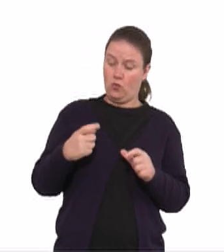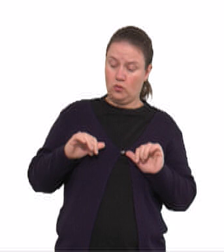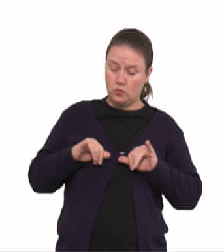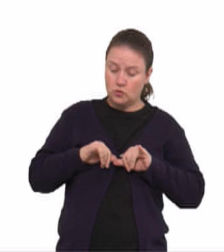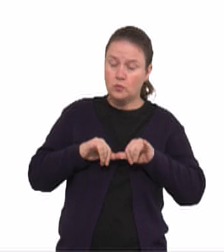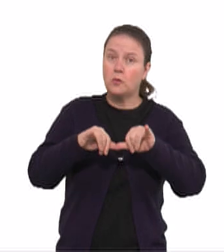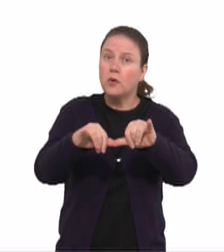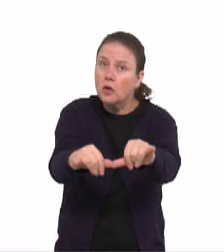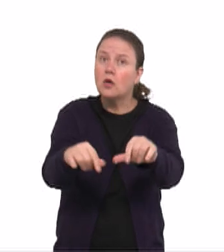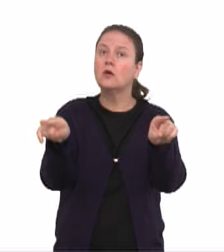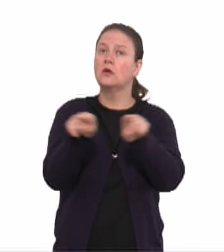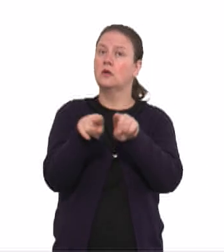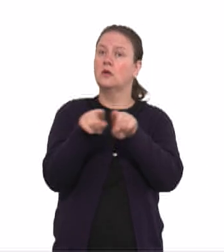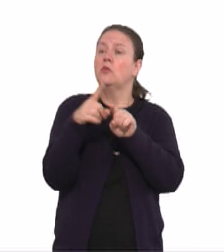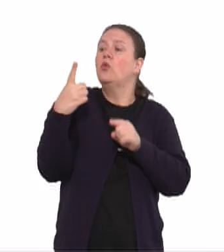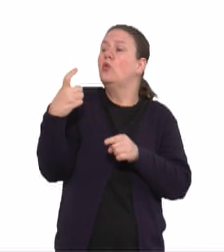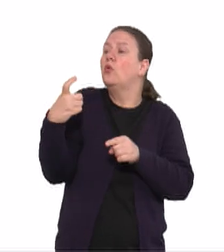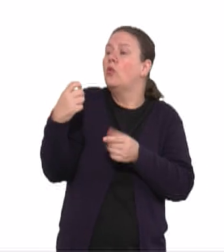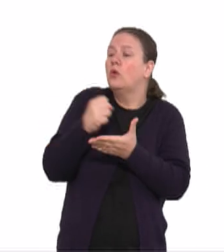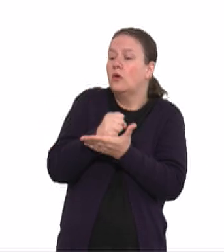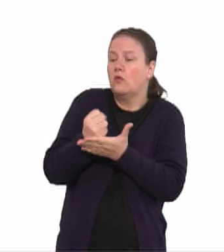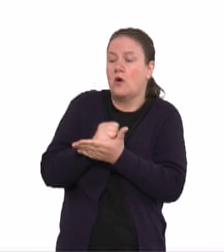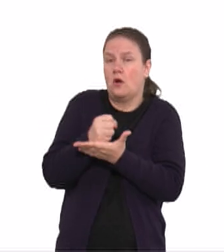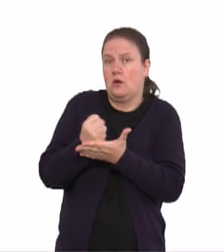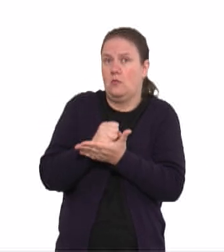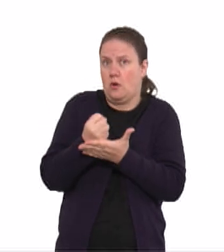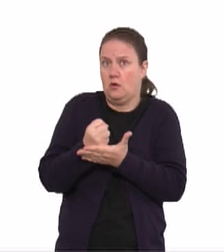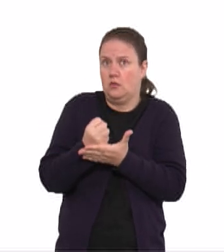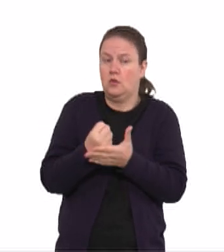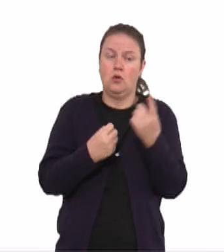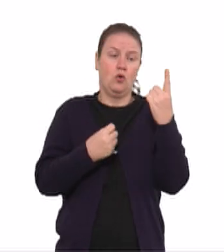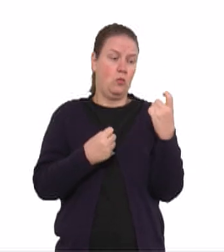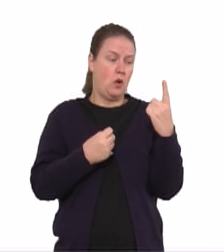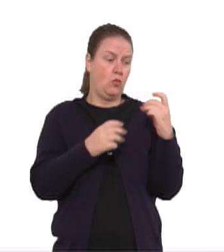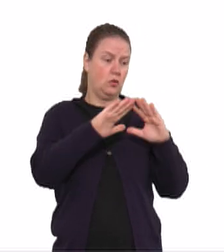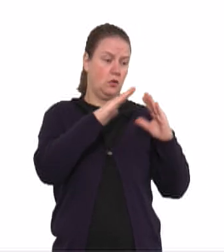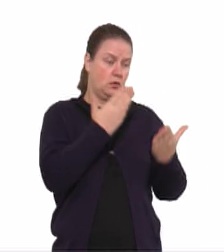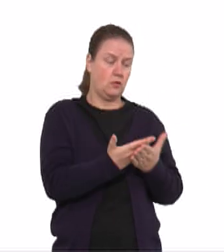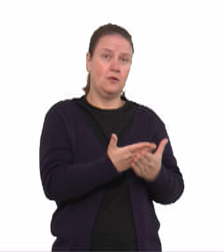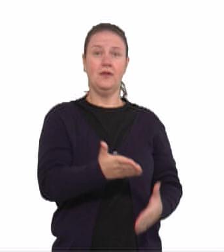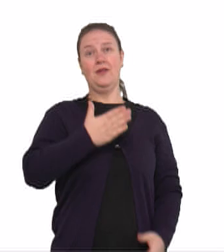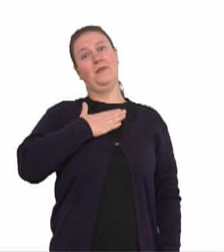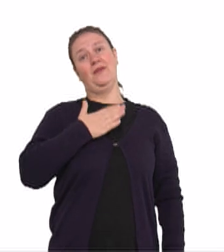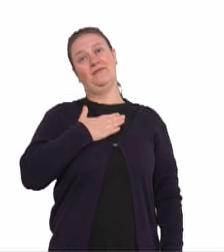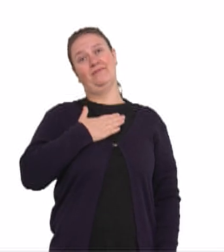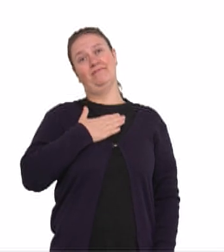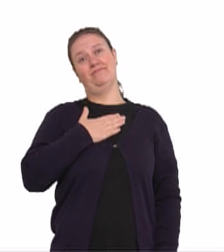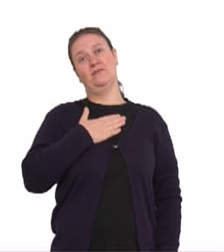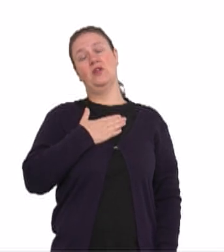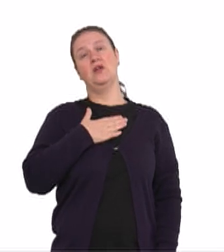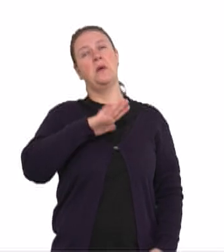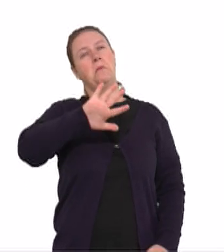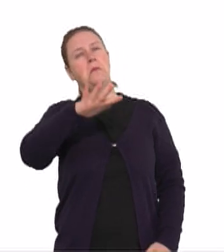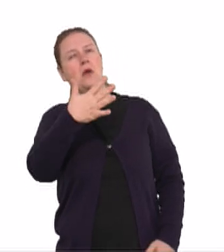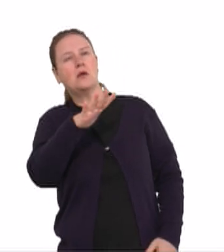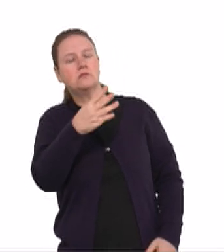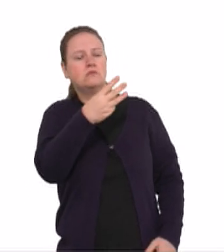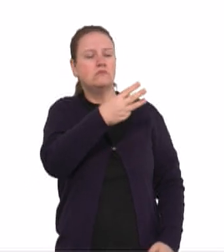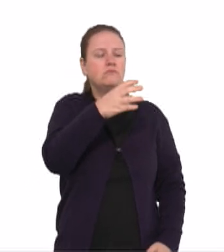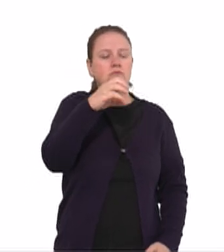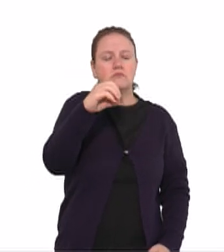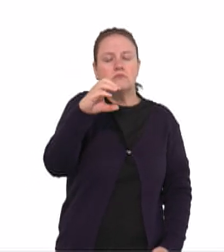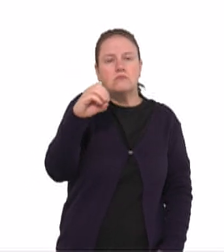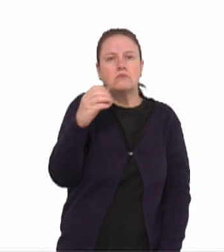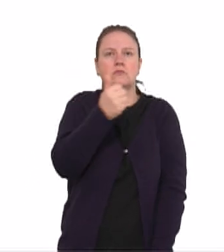uma farmácia e uma escola, a minha. Ela tinha mais ou menos 300